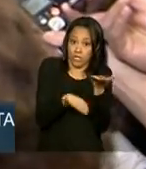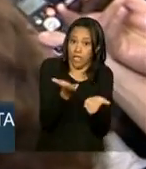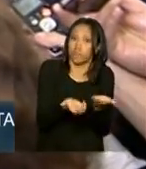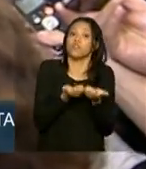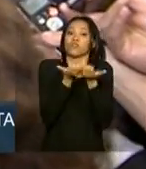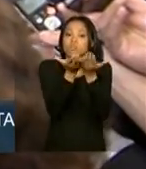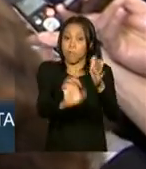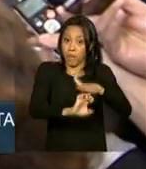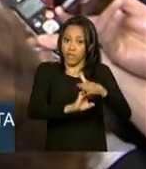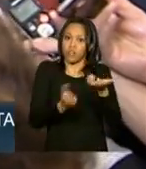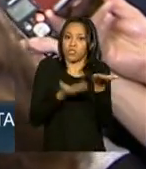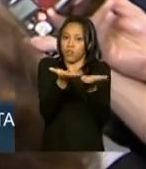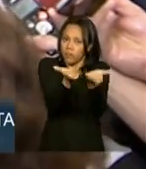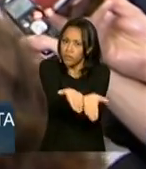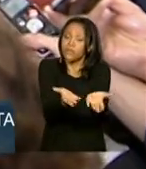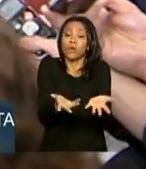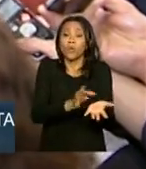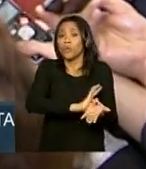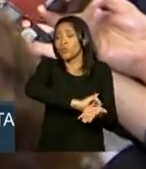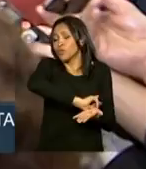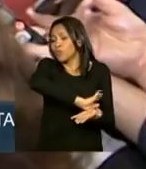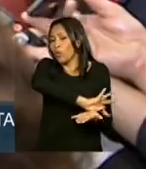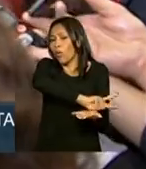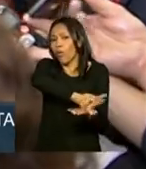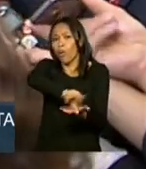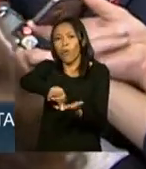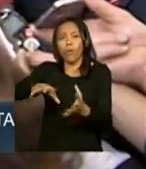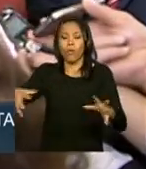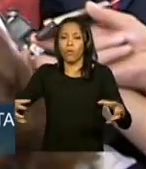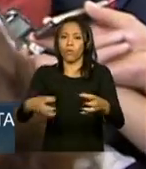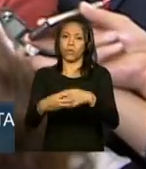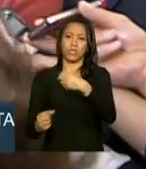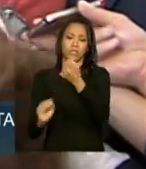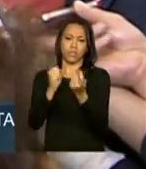serviço, toda aquela indústria que gira em torno